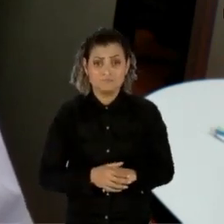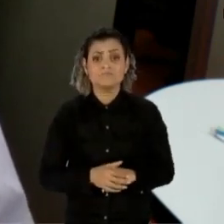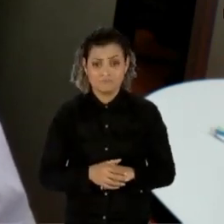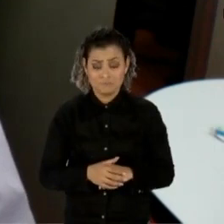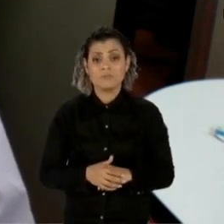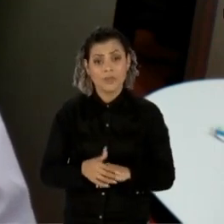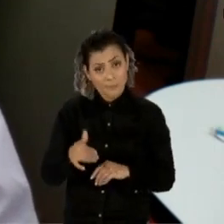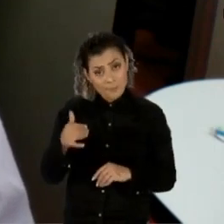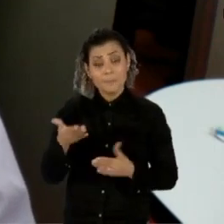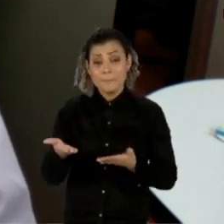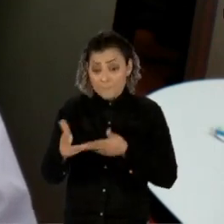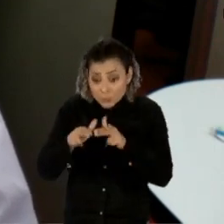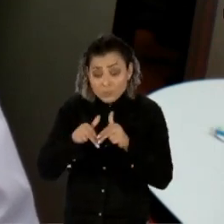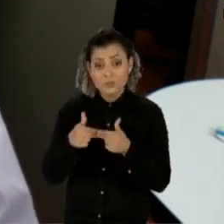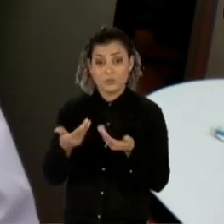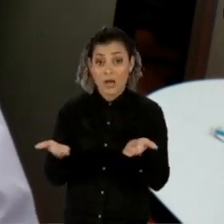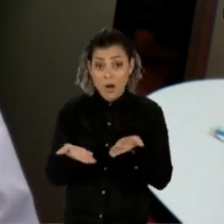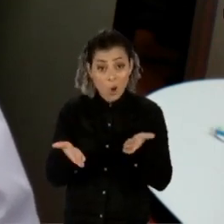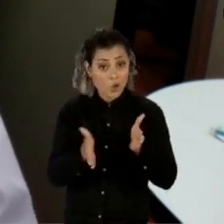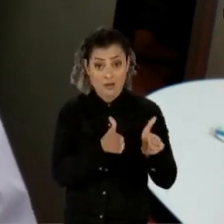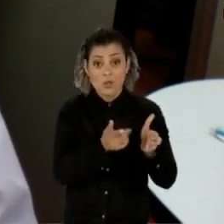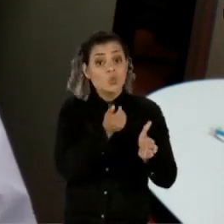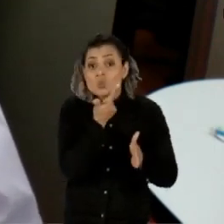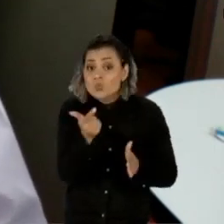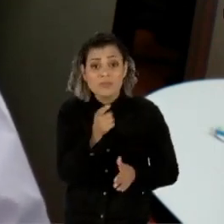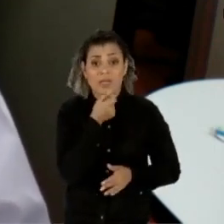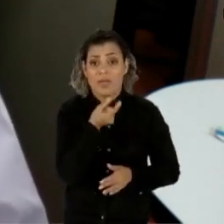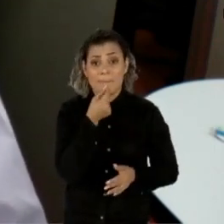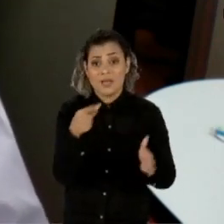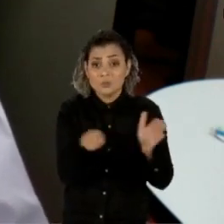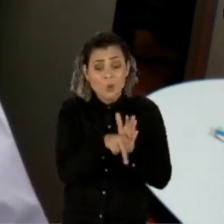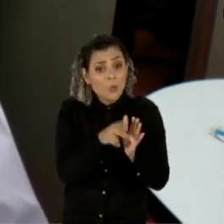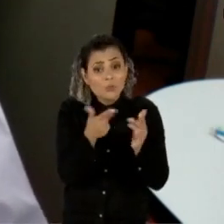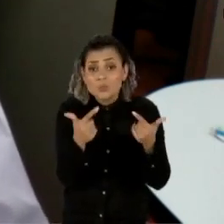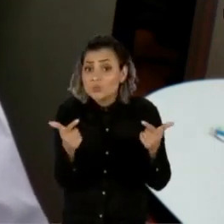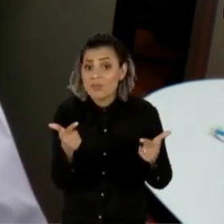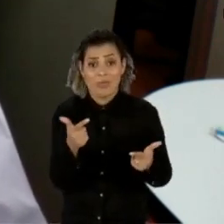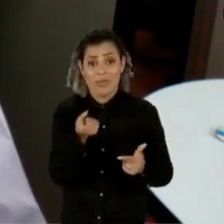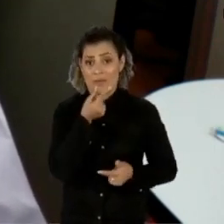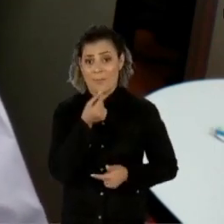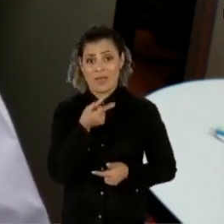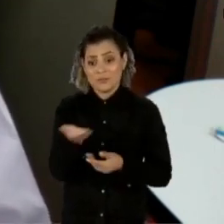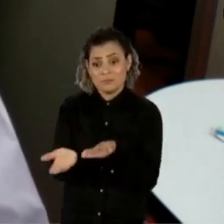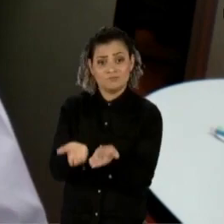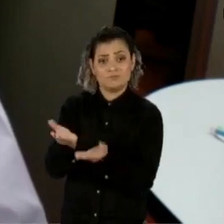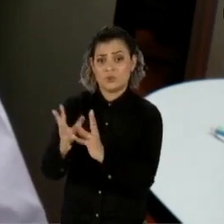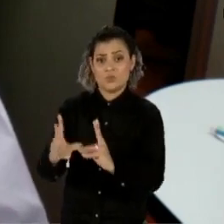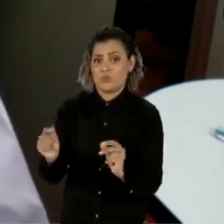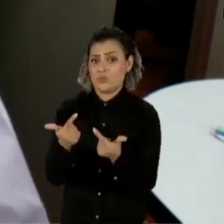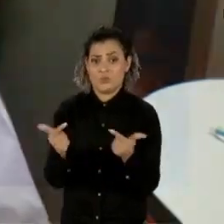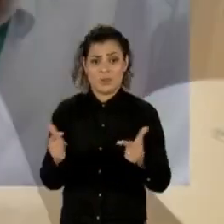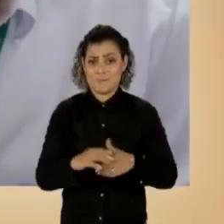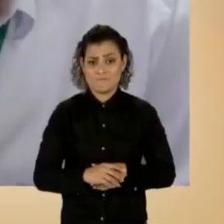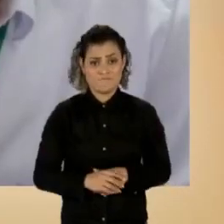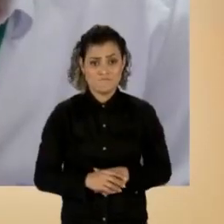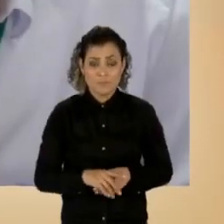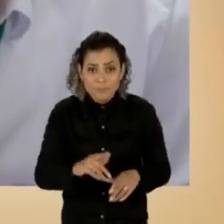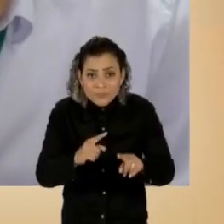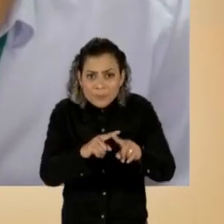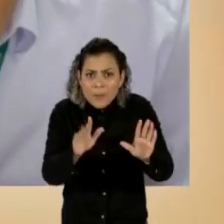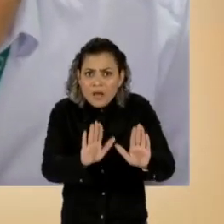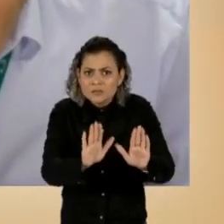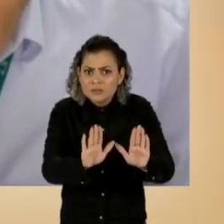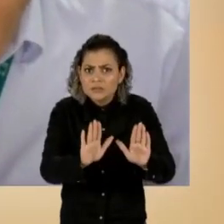acontece tratamento no momento no tempo uma droga tequila a esse espaço e há uma uma